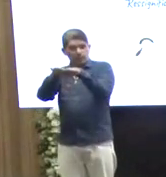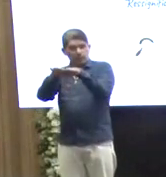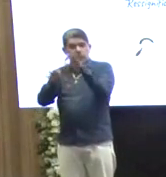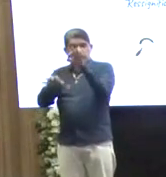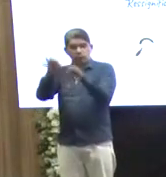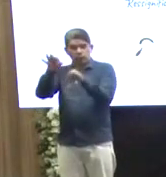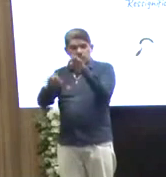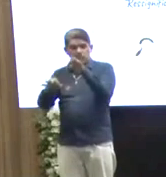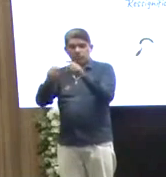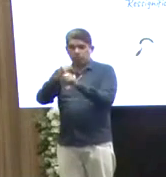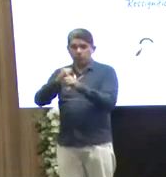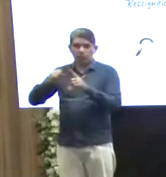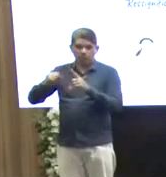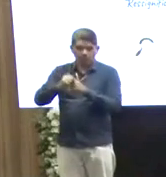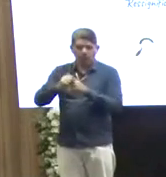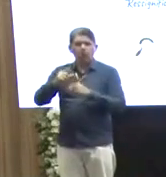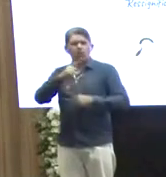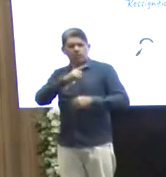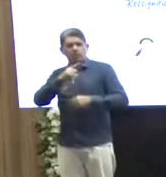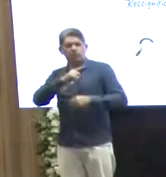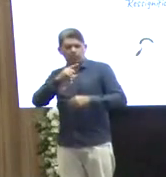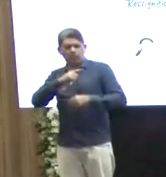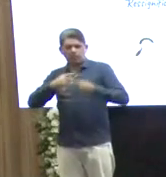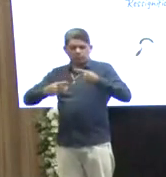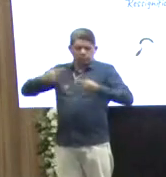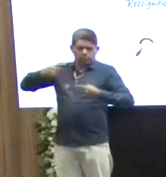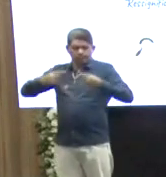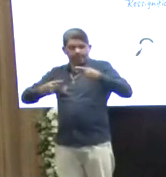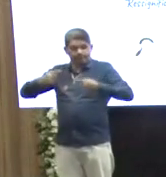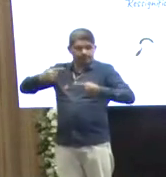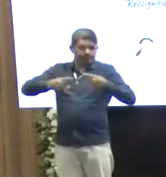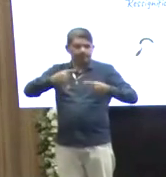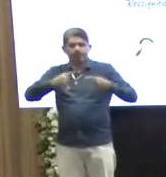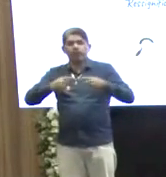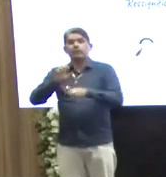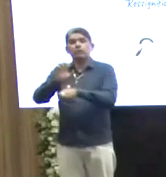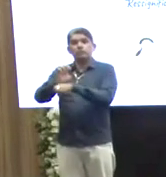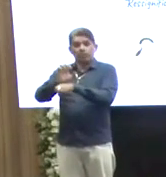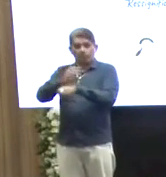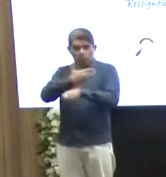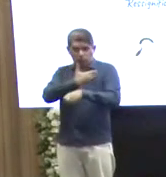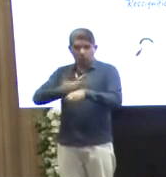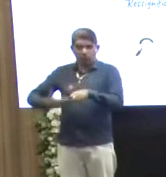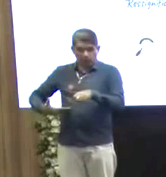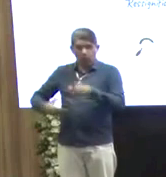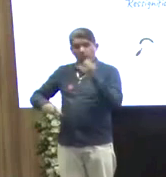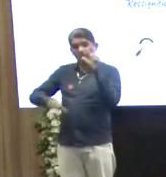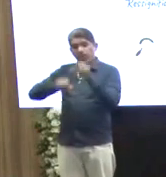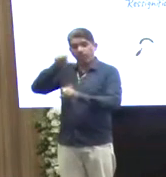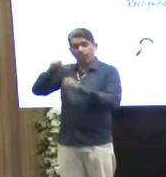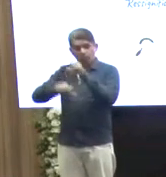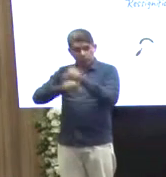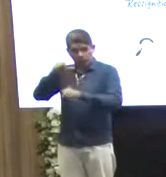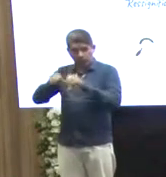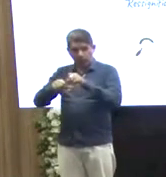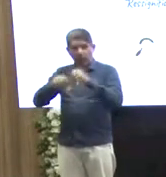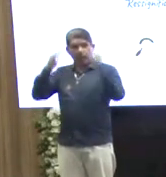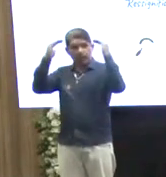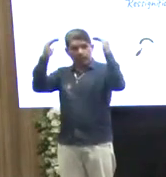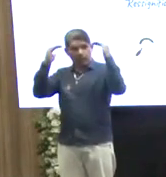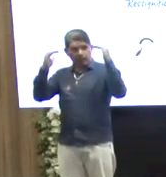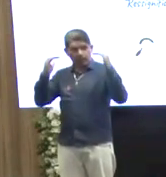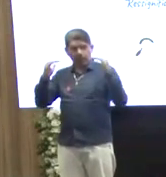por mudança, uma pressão por uma política que caminhe mais no sentido de construção de equidade, construção de